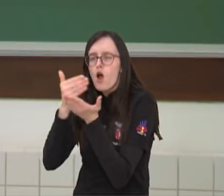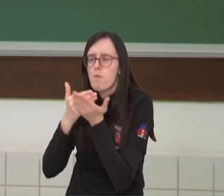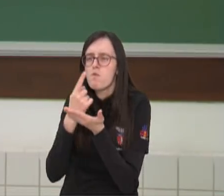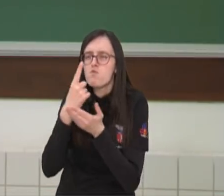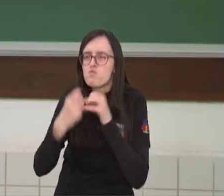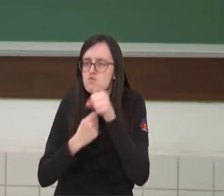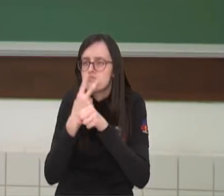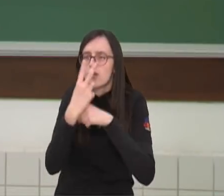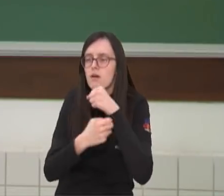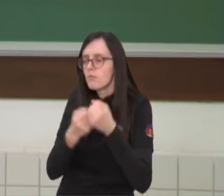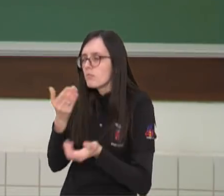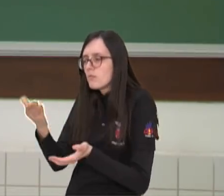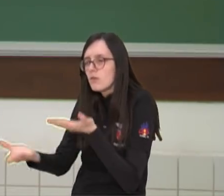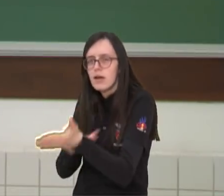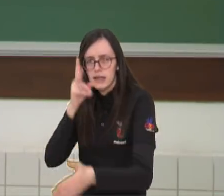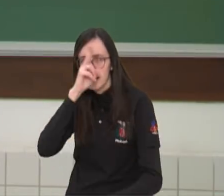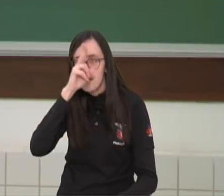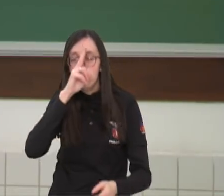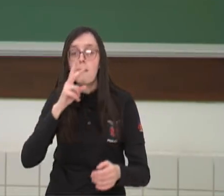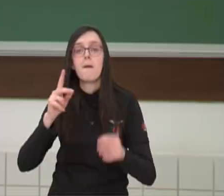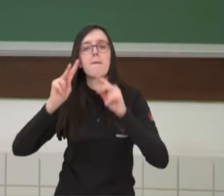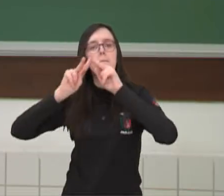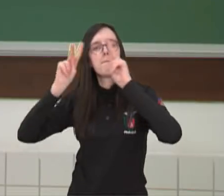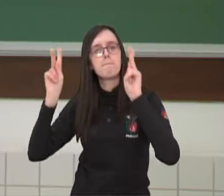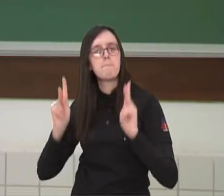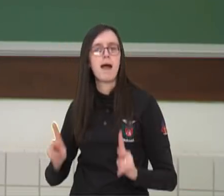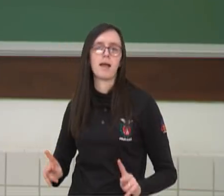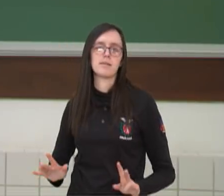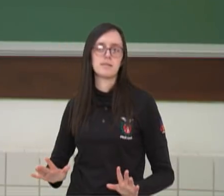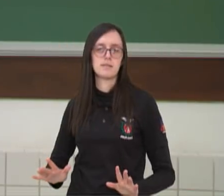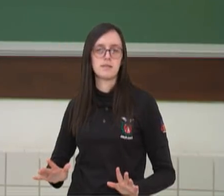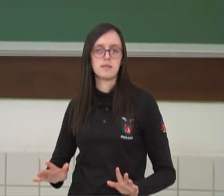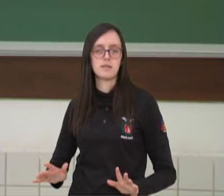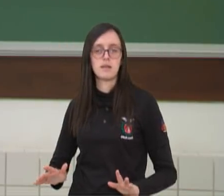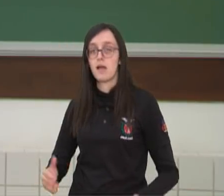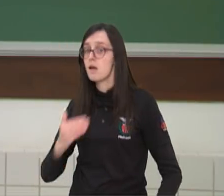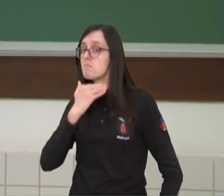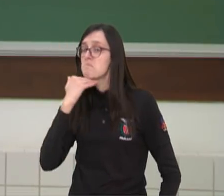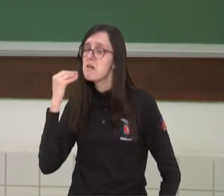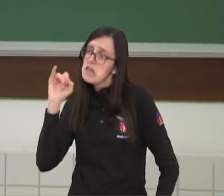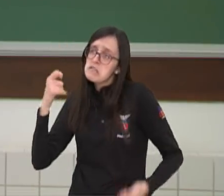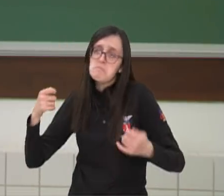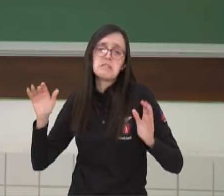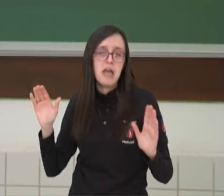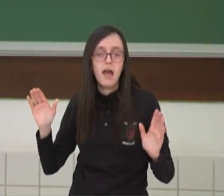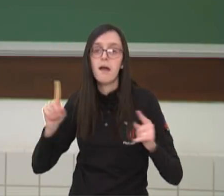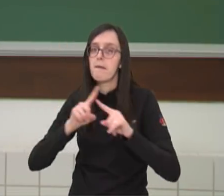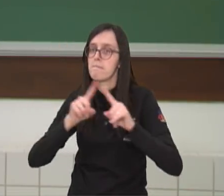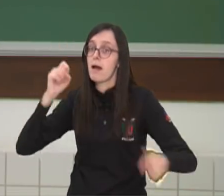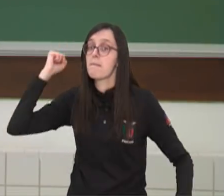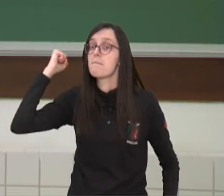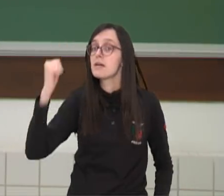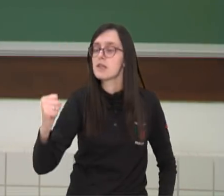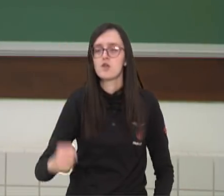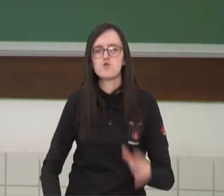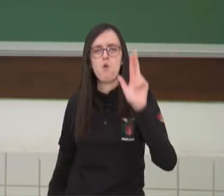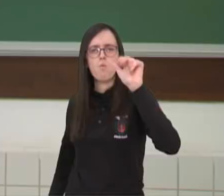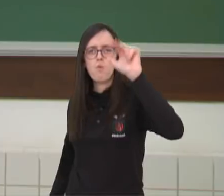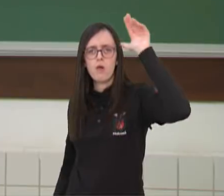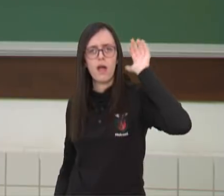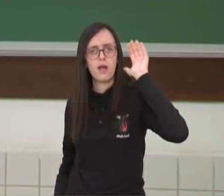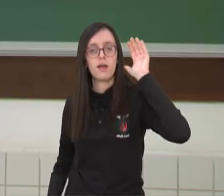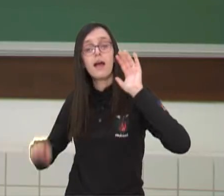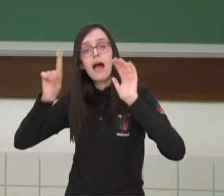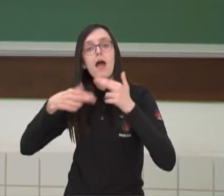anos. Lembra a ideia de pacificação? Morrer se for preciso, matar nunca. Então a